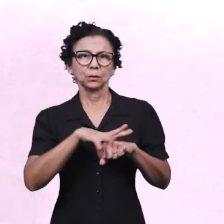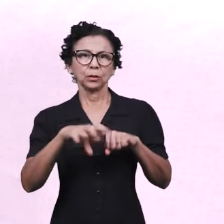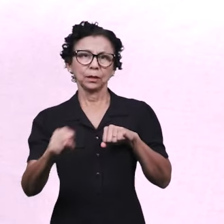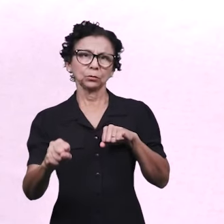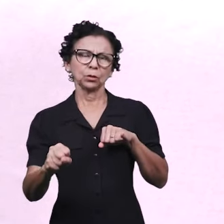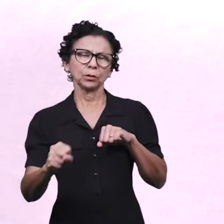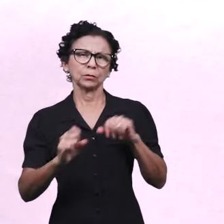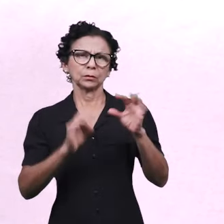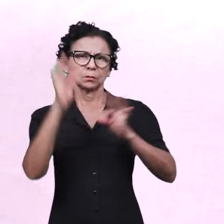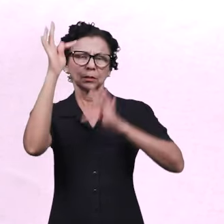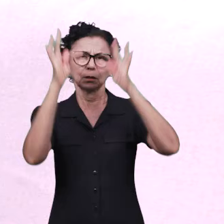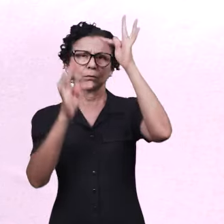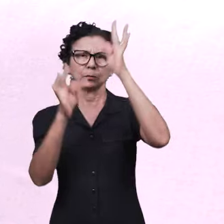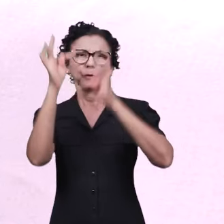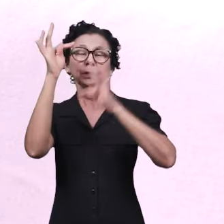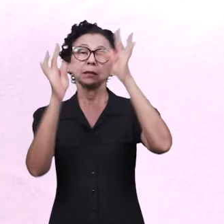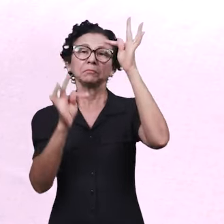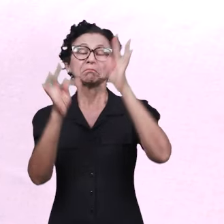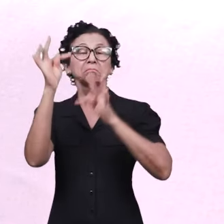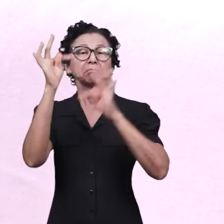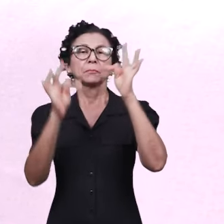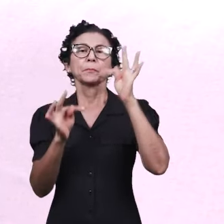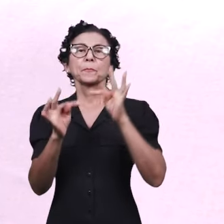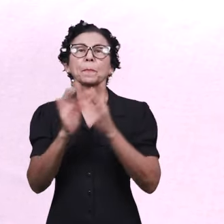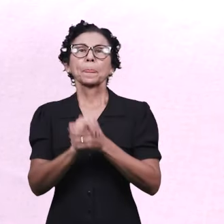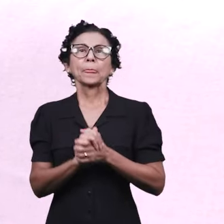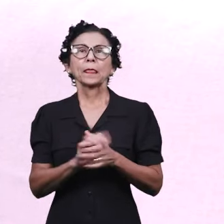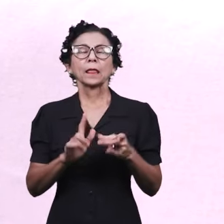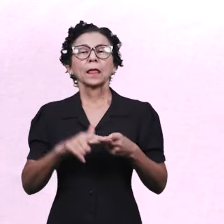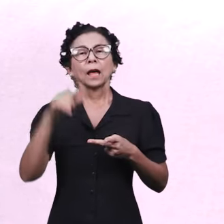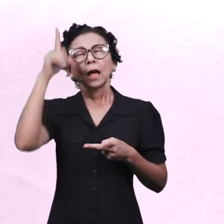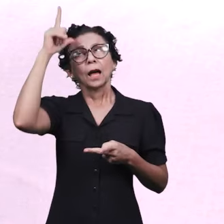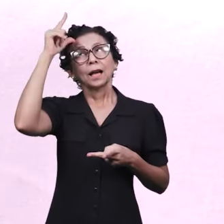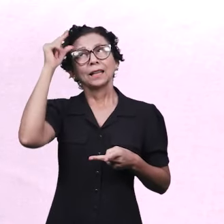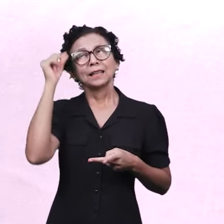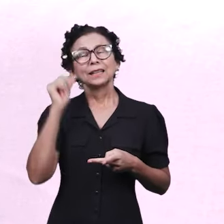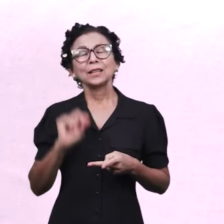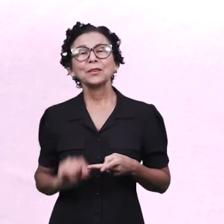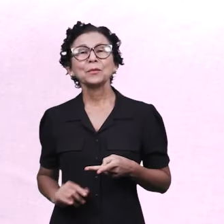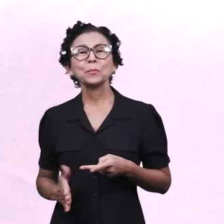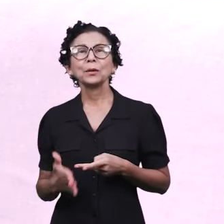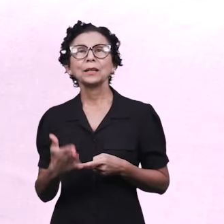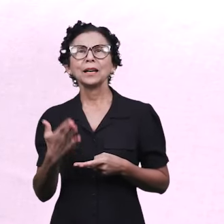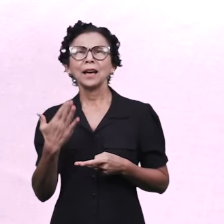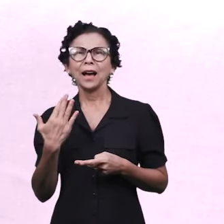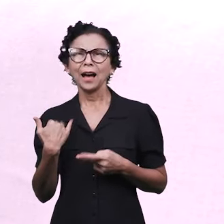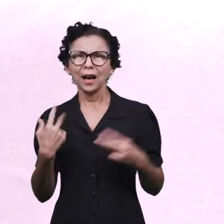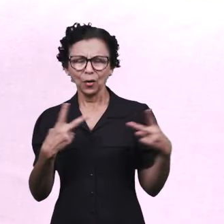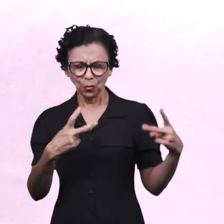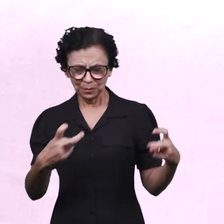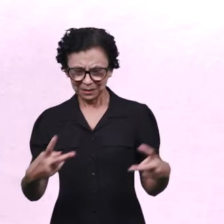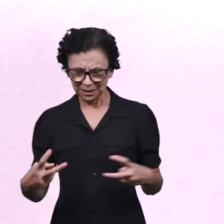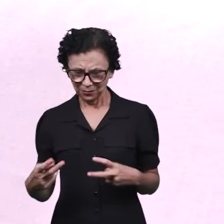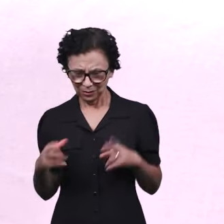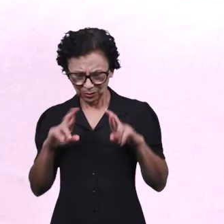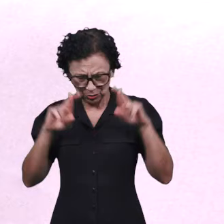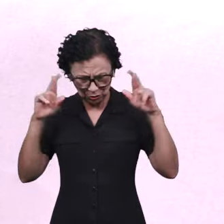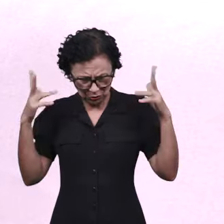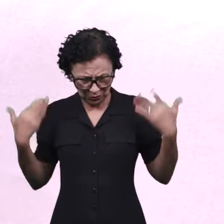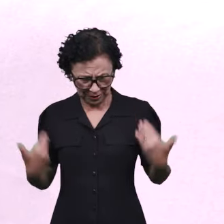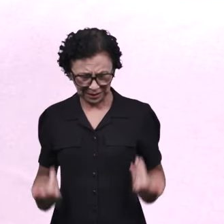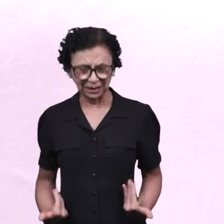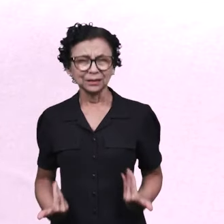tratamento e um alívio é porque eu descobri porque que eu sempre fui tão diferente por esses sintomas